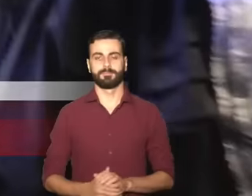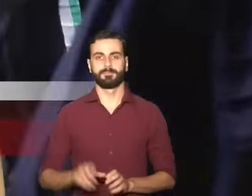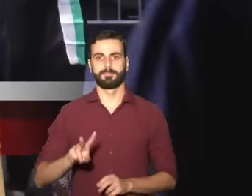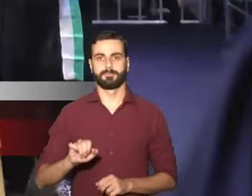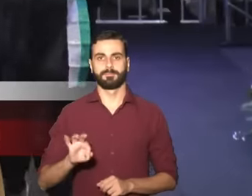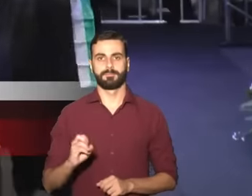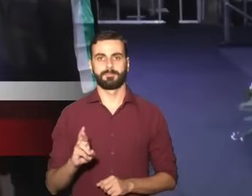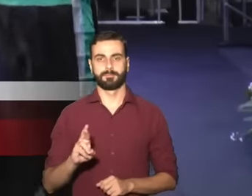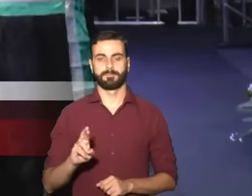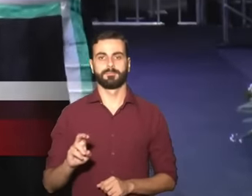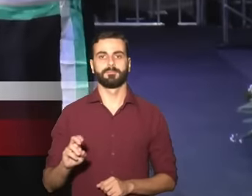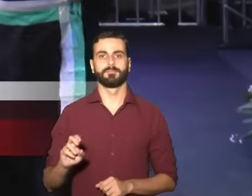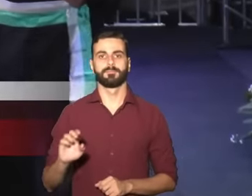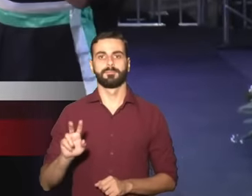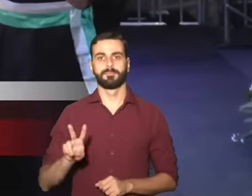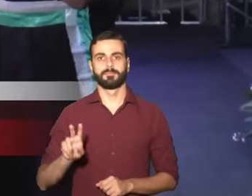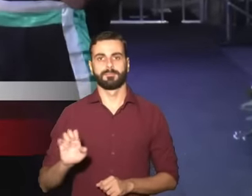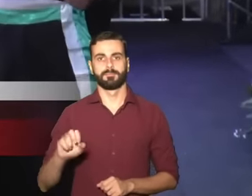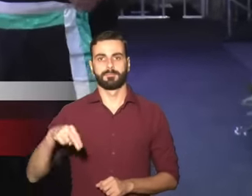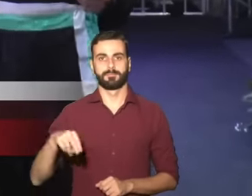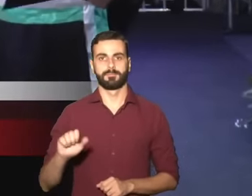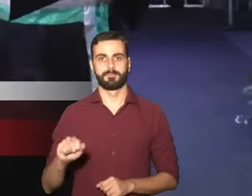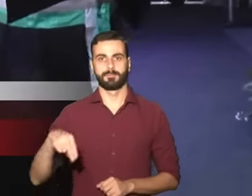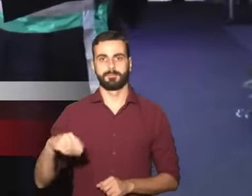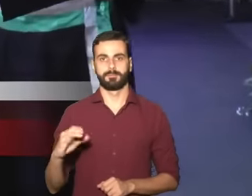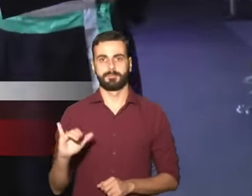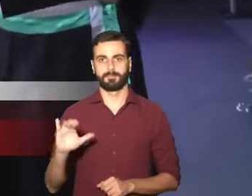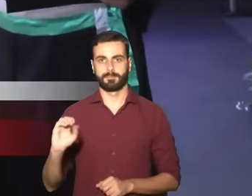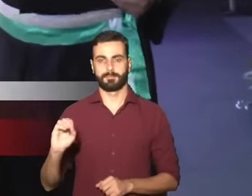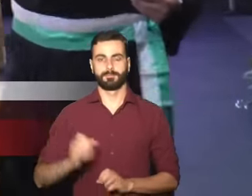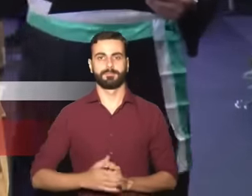Vitor Augusto Venâncio Abreu,